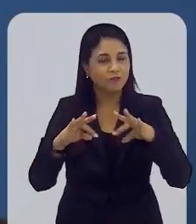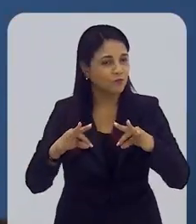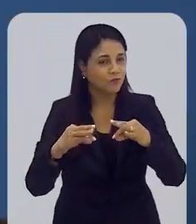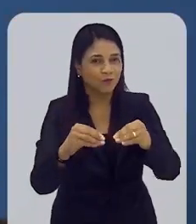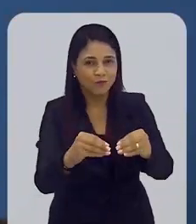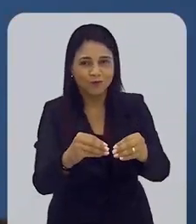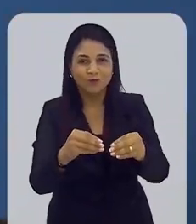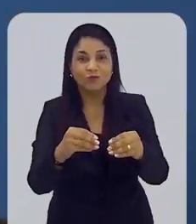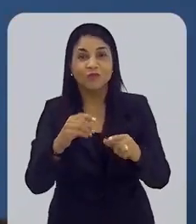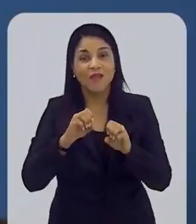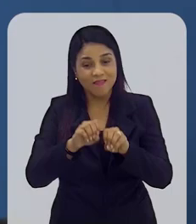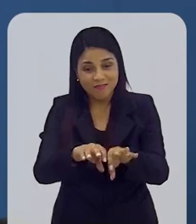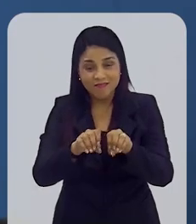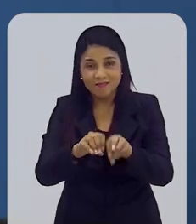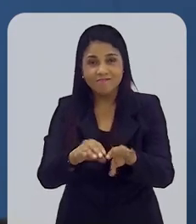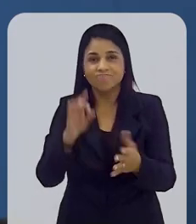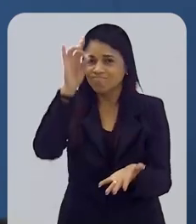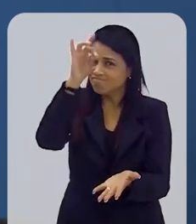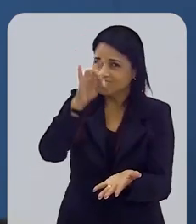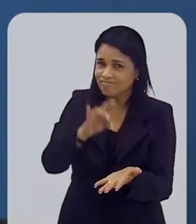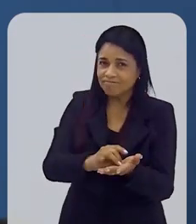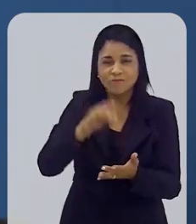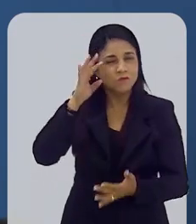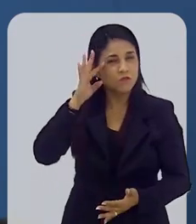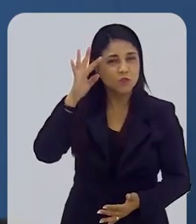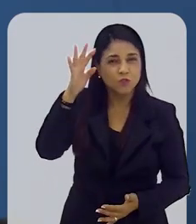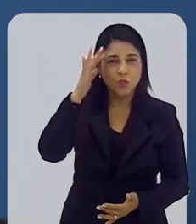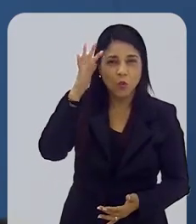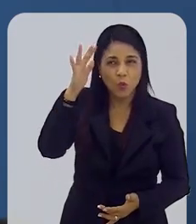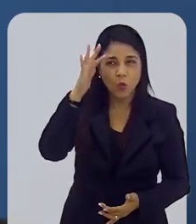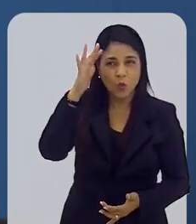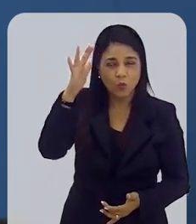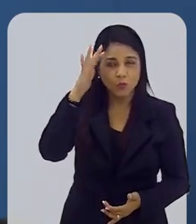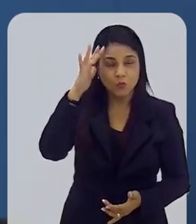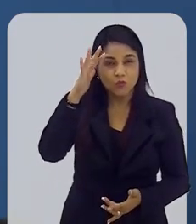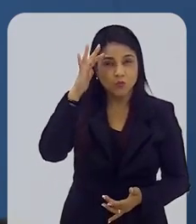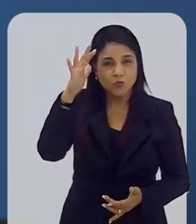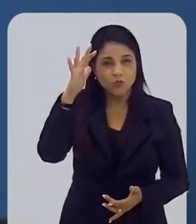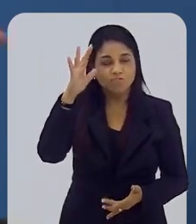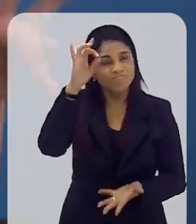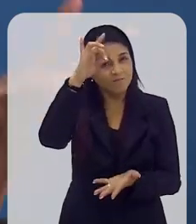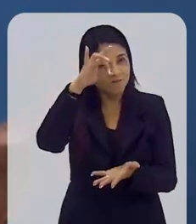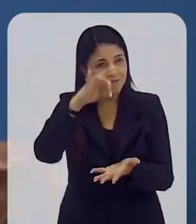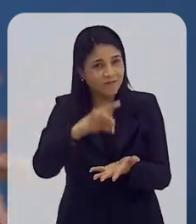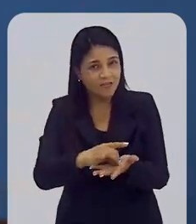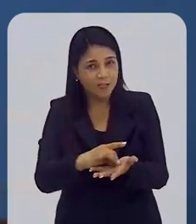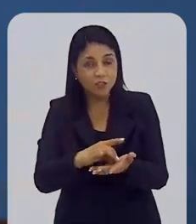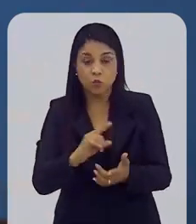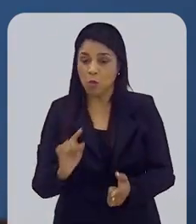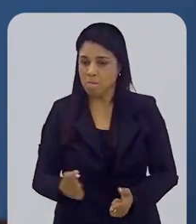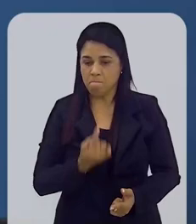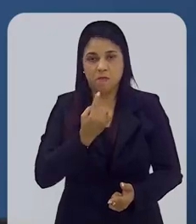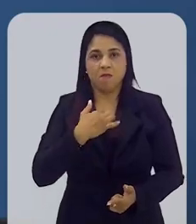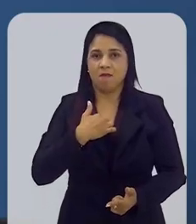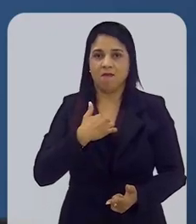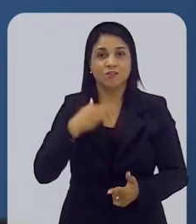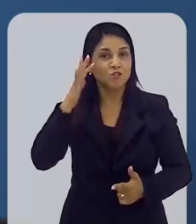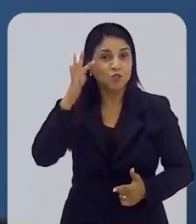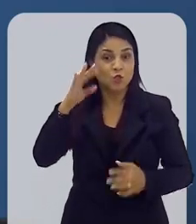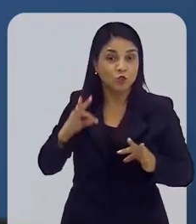educação é que faz a gente, de fato, conseguir realizar os nossos sonhos e colocar aqueles sonhos como uma realidade que não seja só